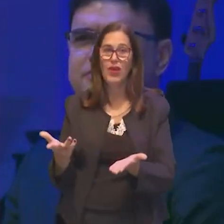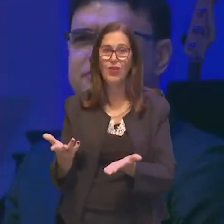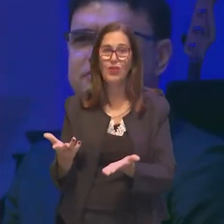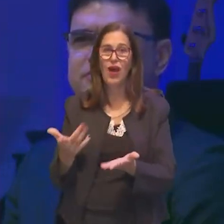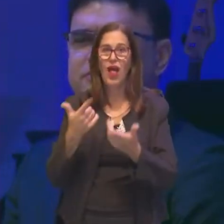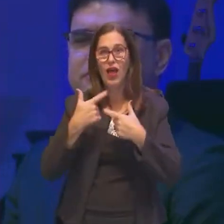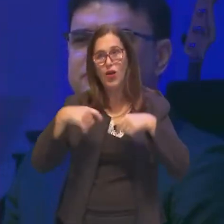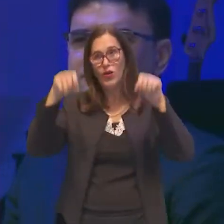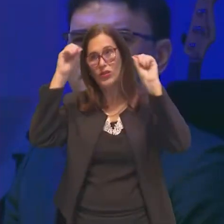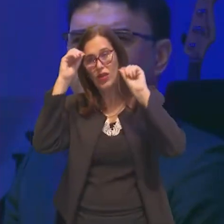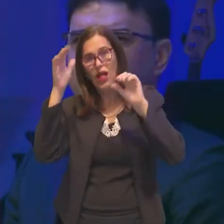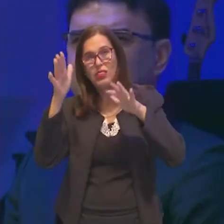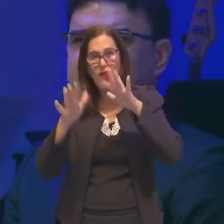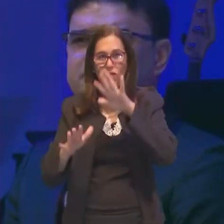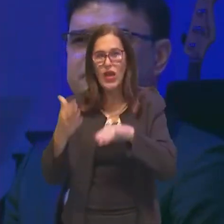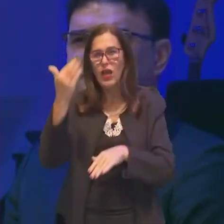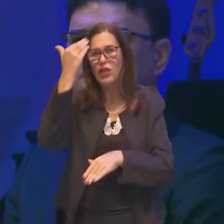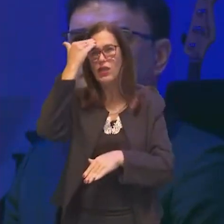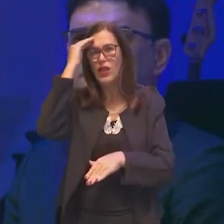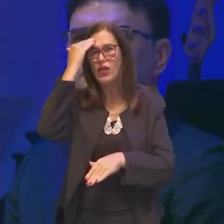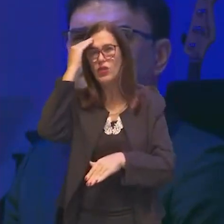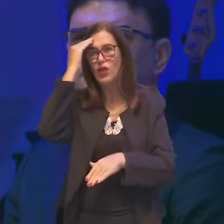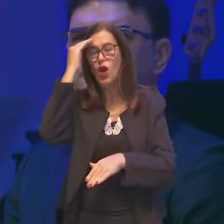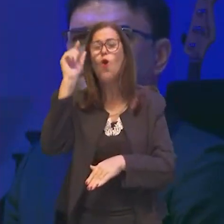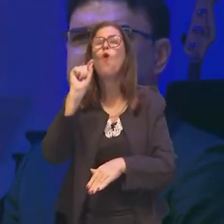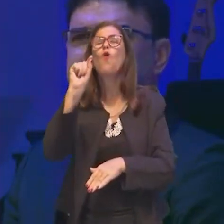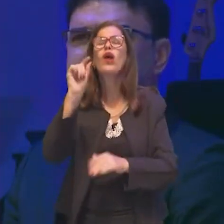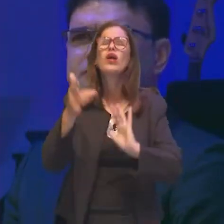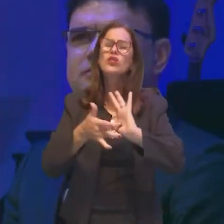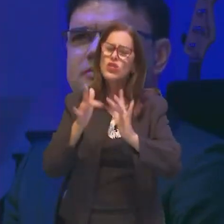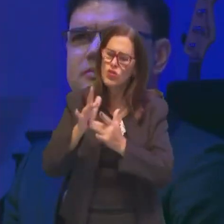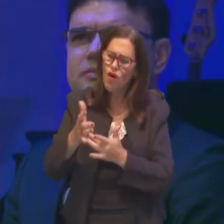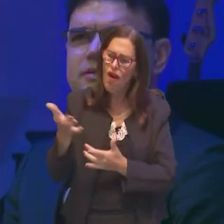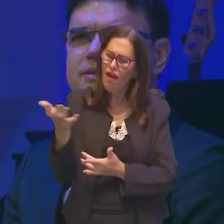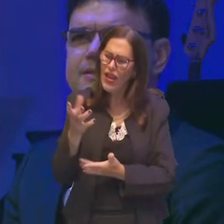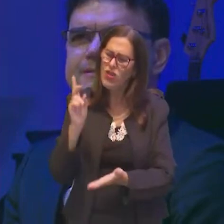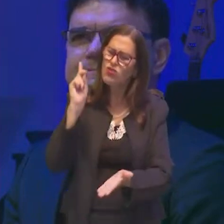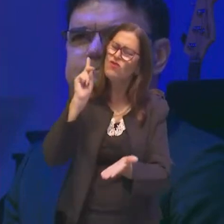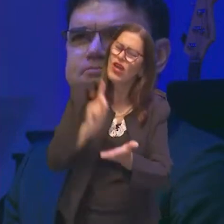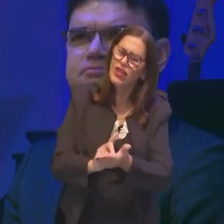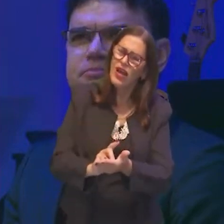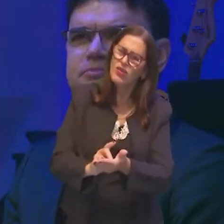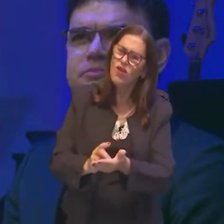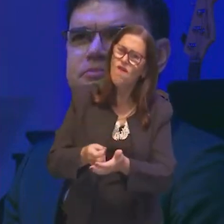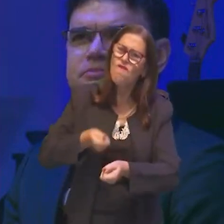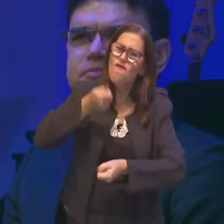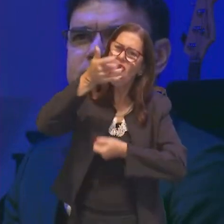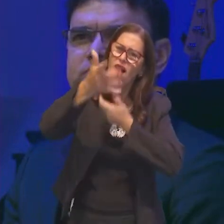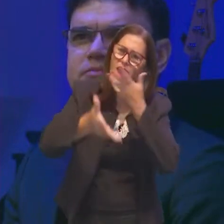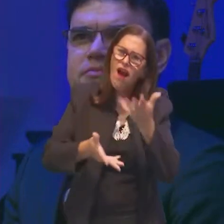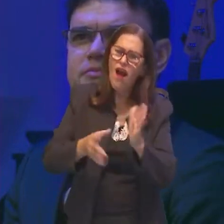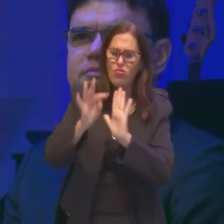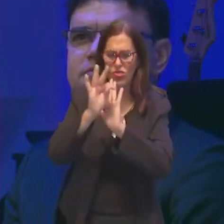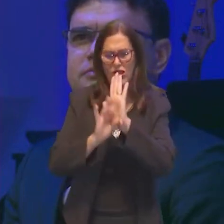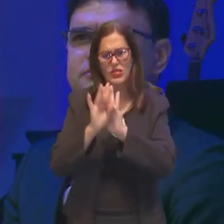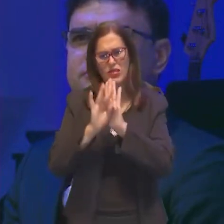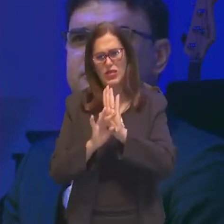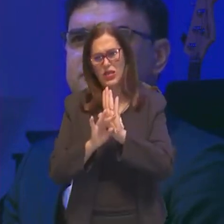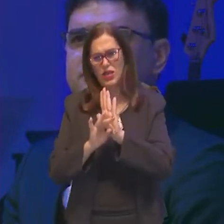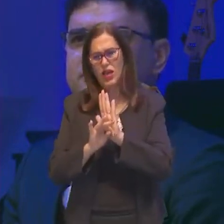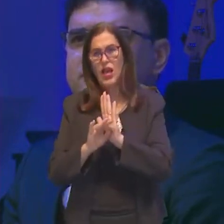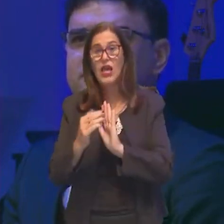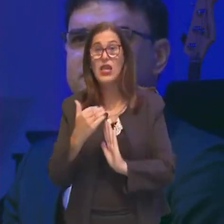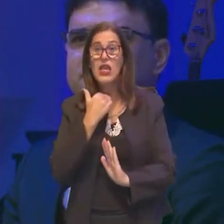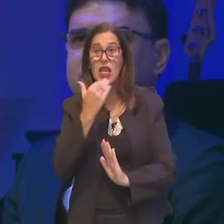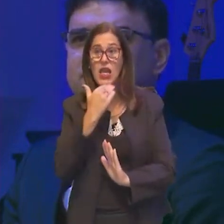eu disse, talvez para que houvesse um entendimento do que Jesus queria de fato dizer nesse texto, que ninguém